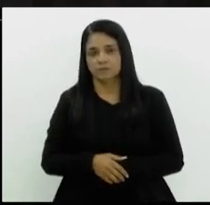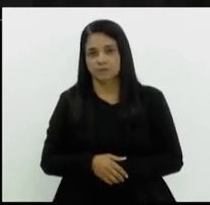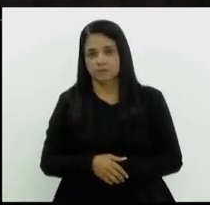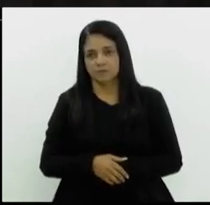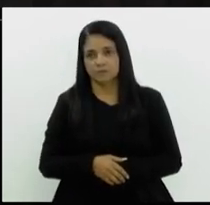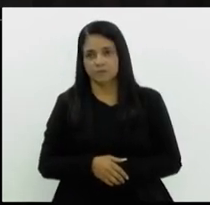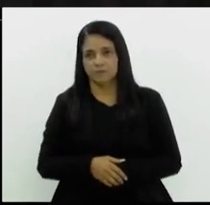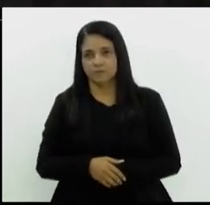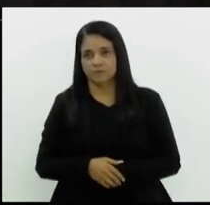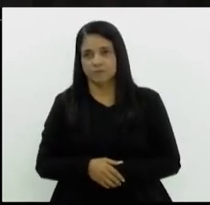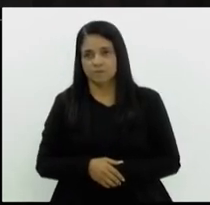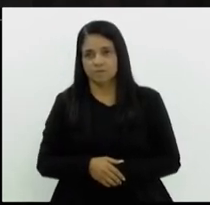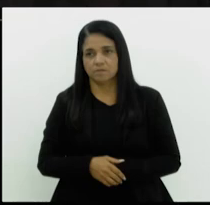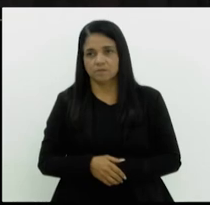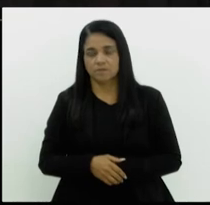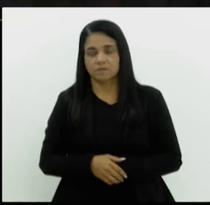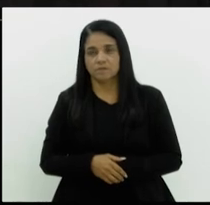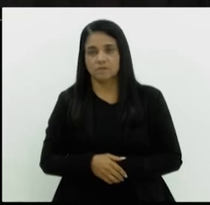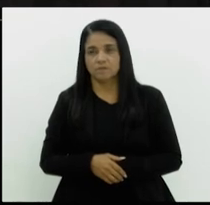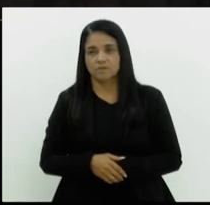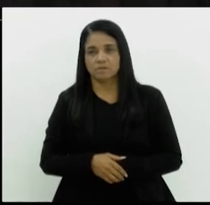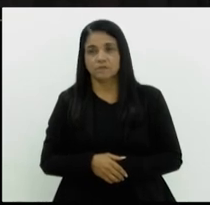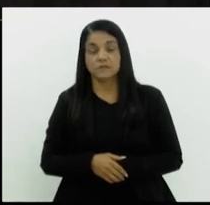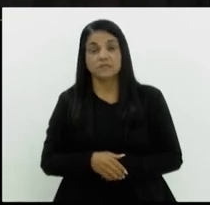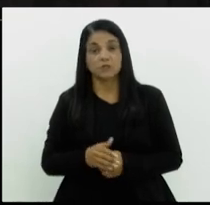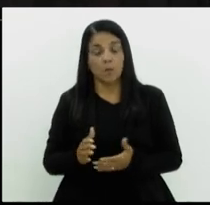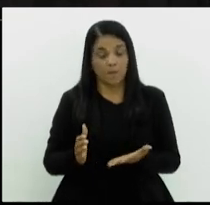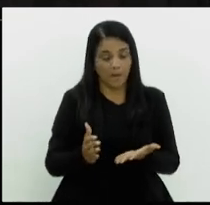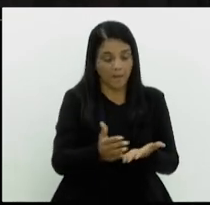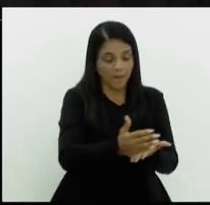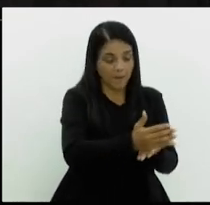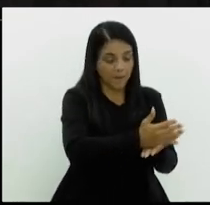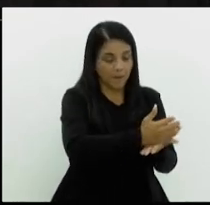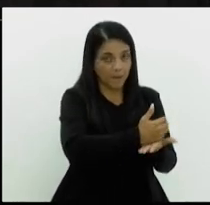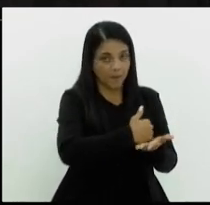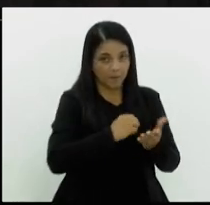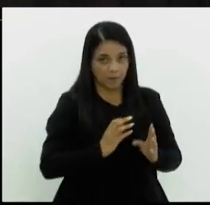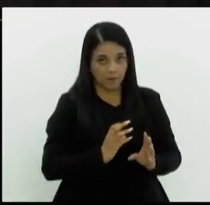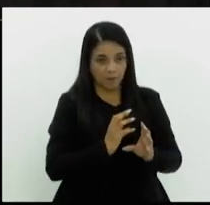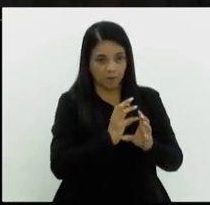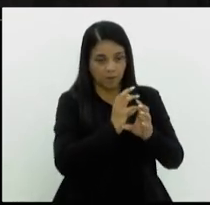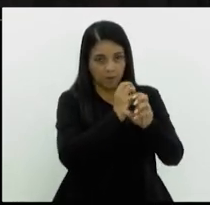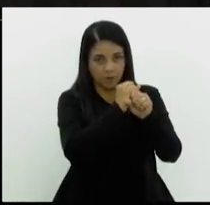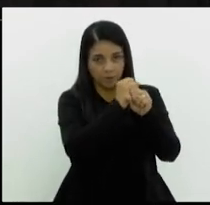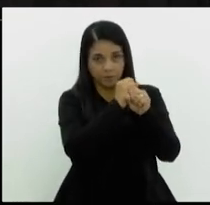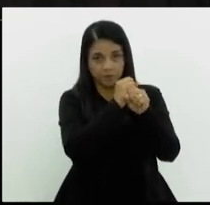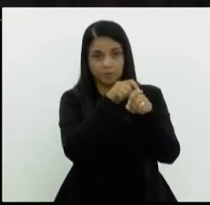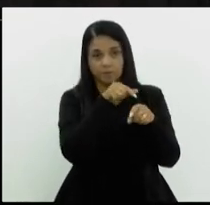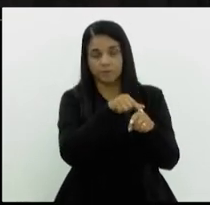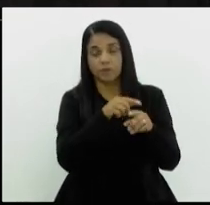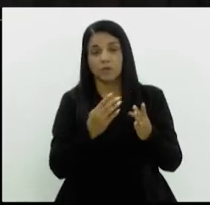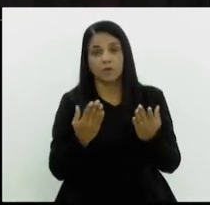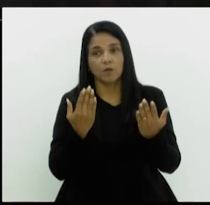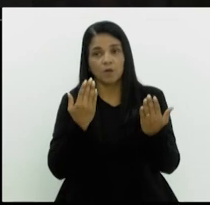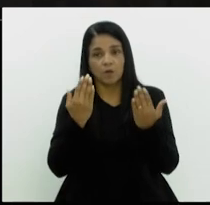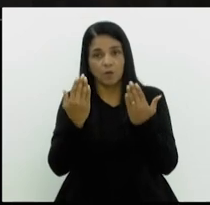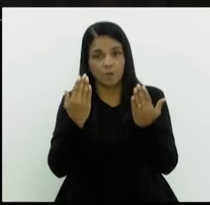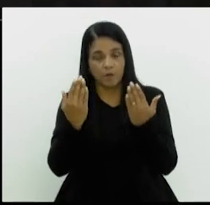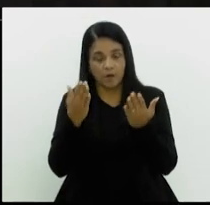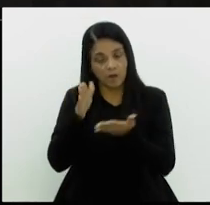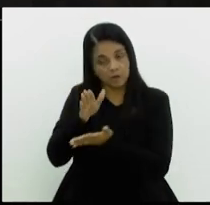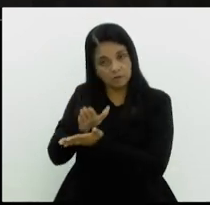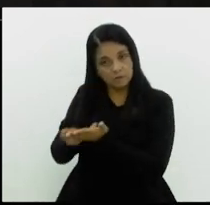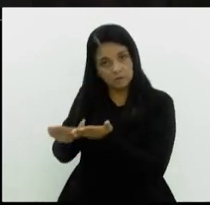Ora, se eu pegar essas receitas, agora eu vou comparar com as